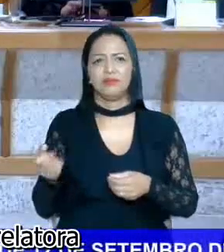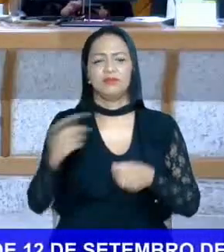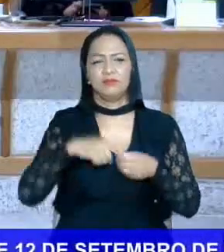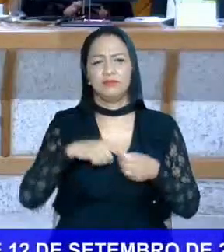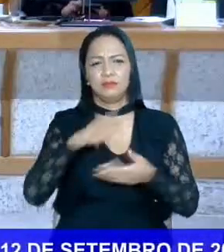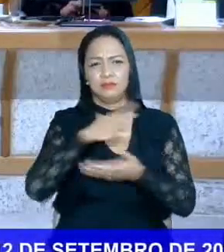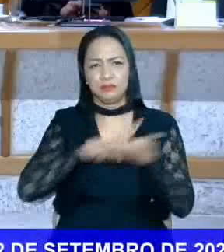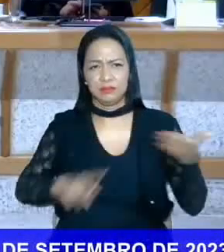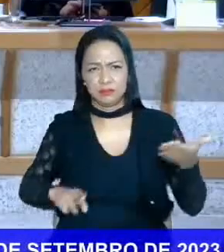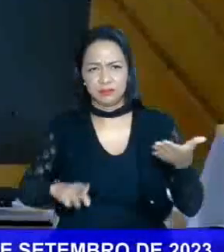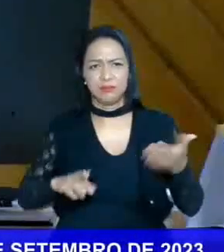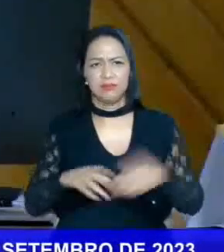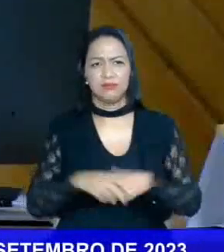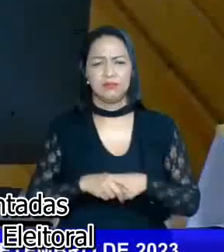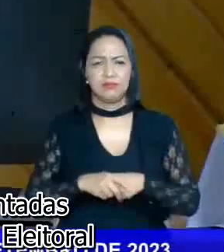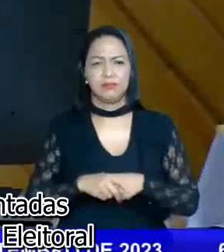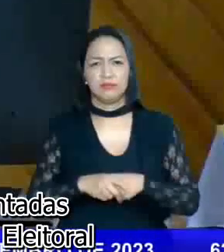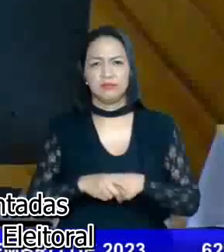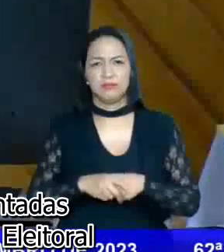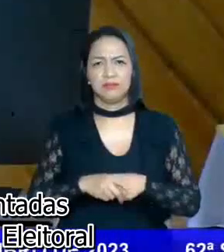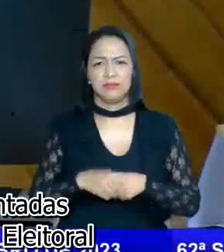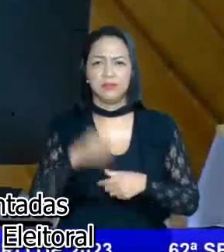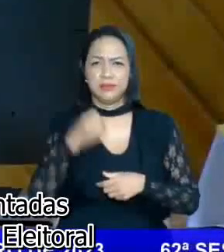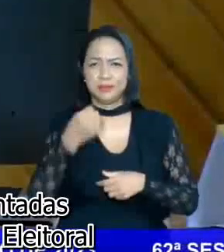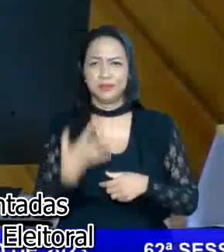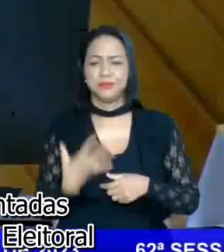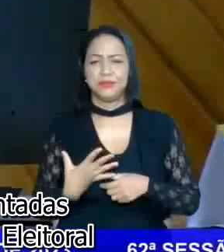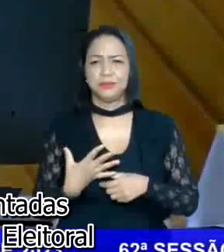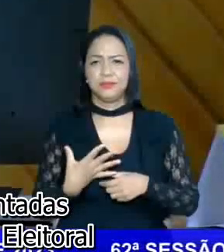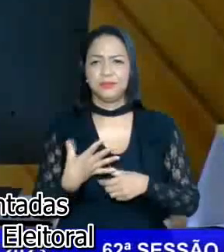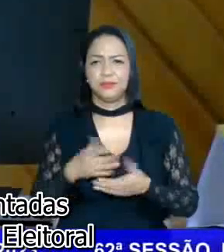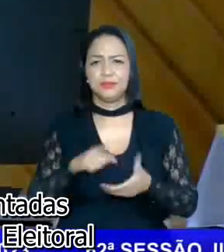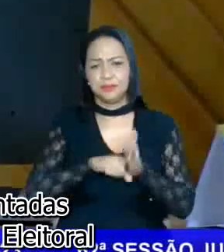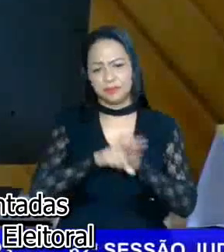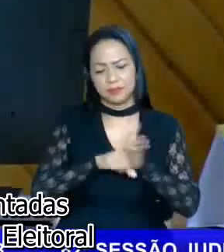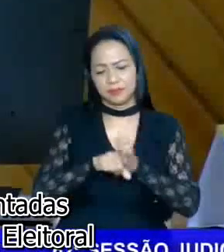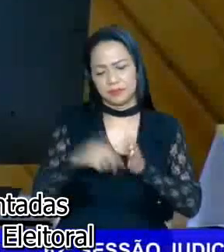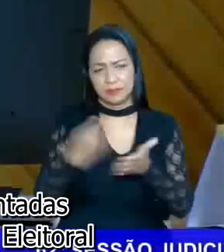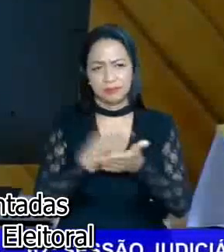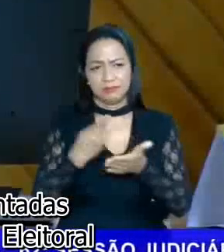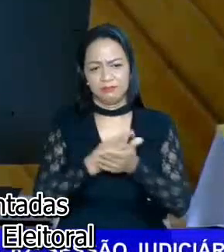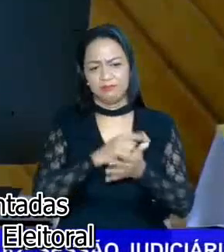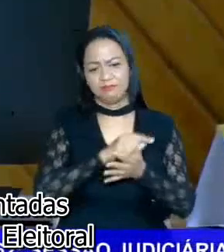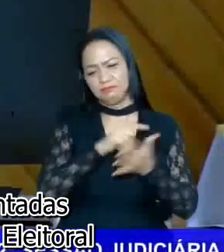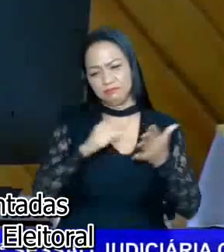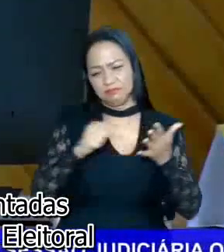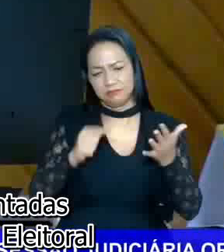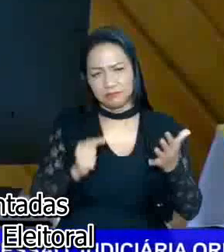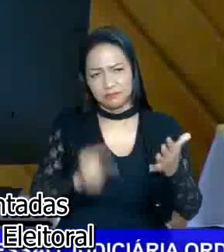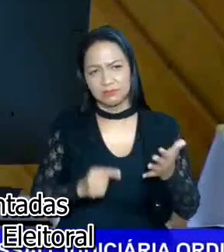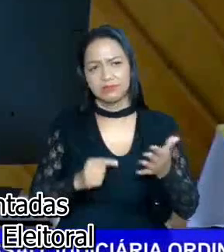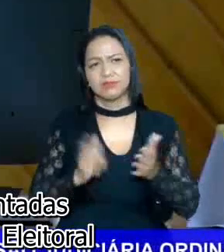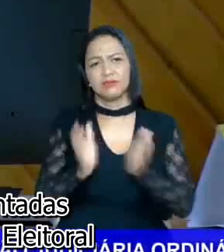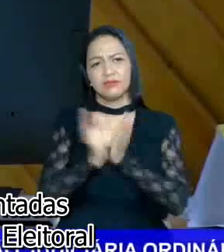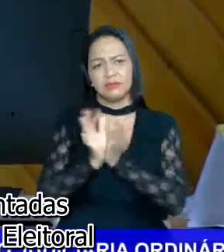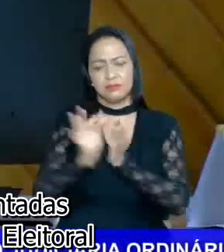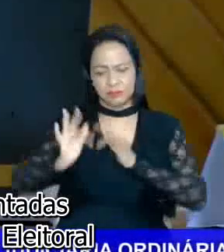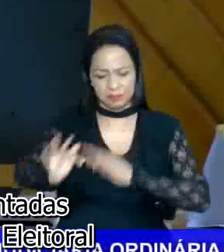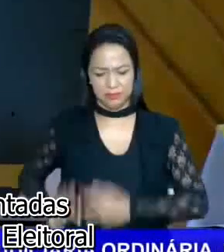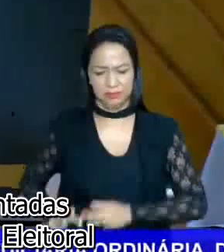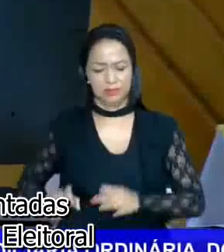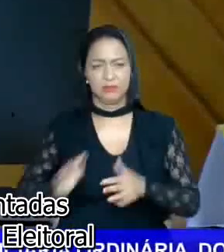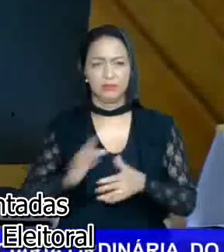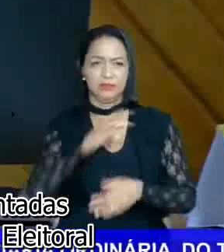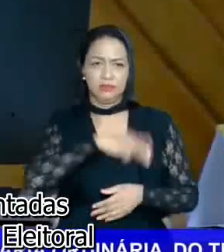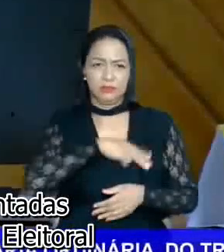do plenário. Bom, Na tela, aqui, juíza Paola na análise Santos. das falhas que foram apontadas, tanto pelo NACEP quanto